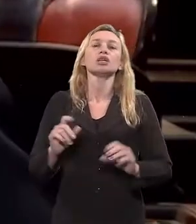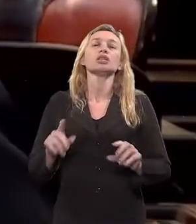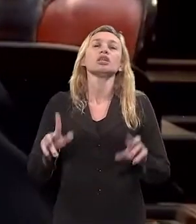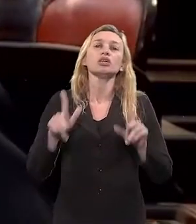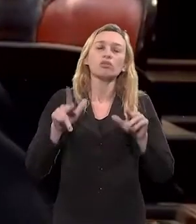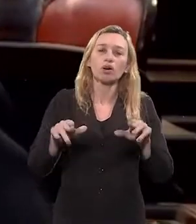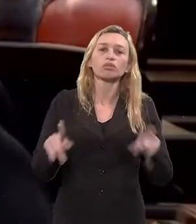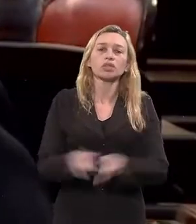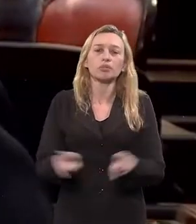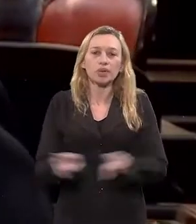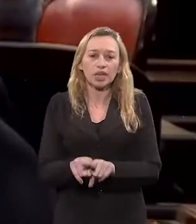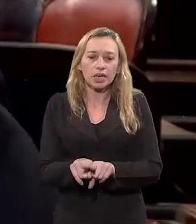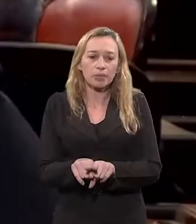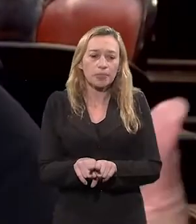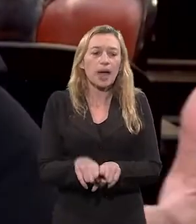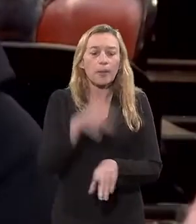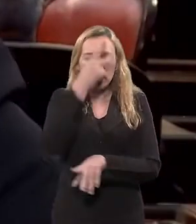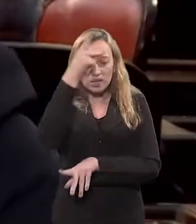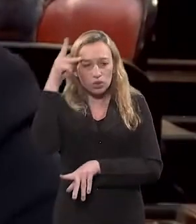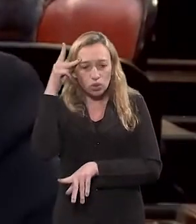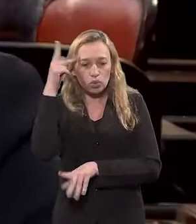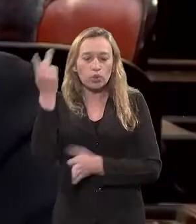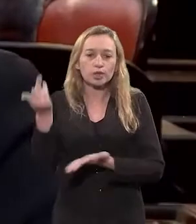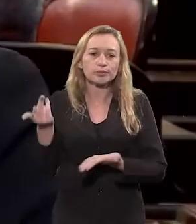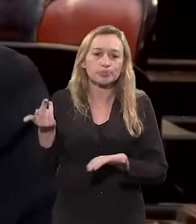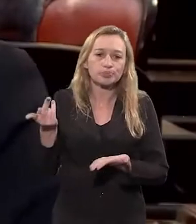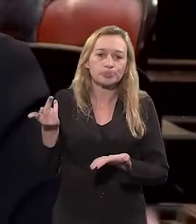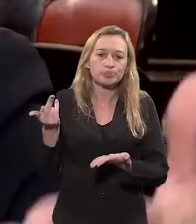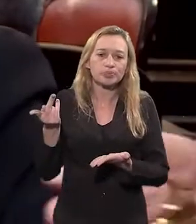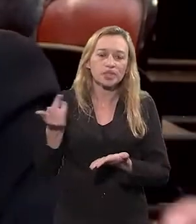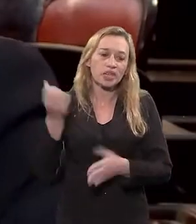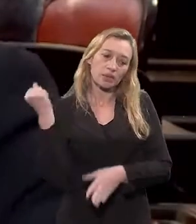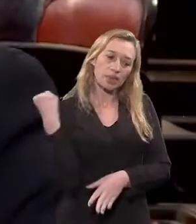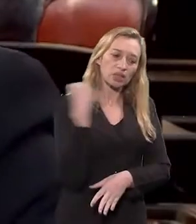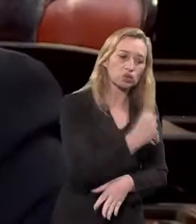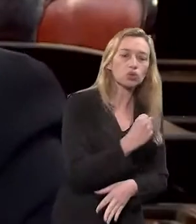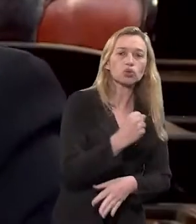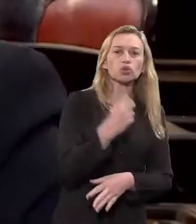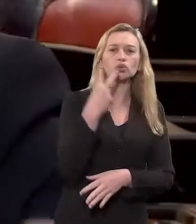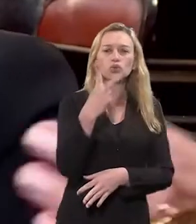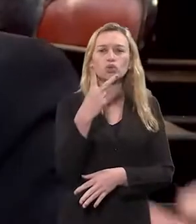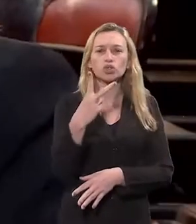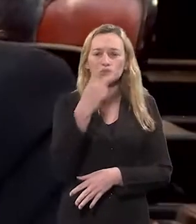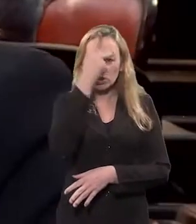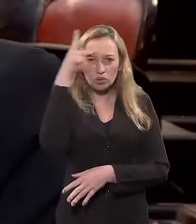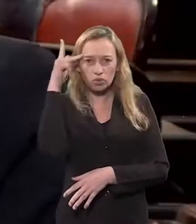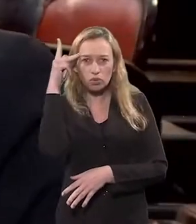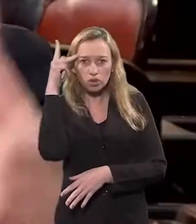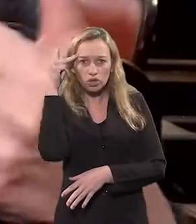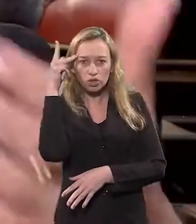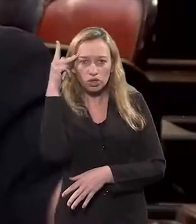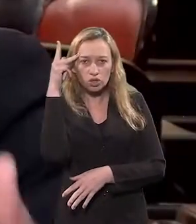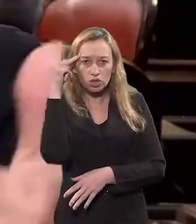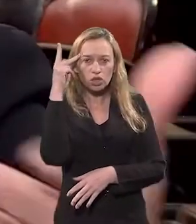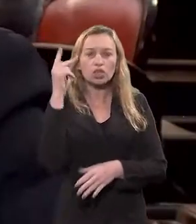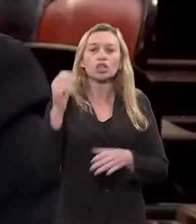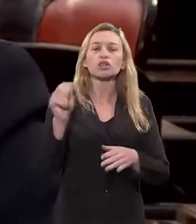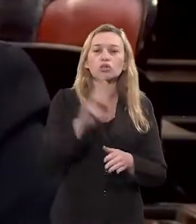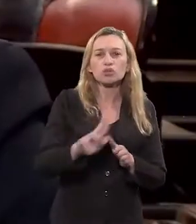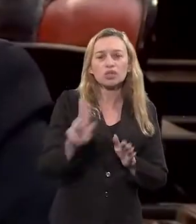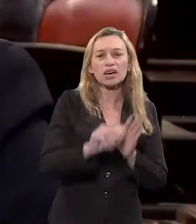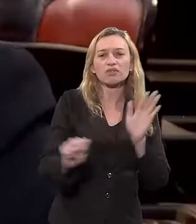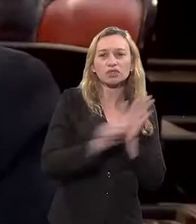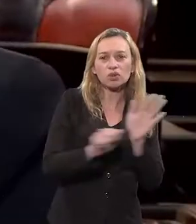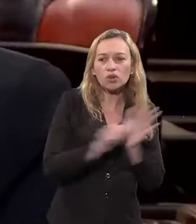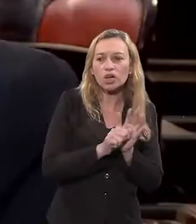mesma forma que a gente tem a pessoa que matou 2 com facada e que era dependente